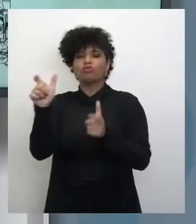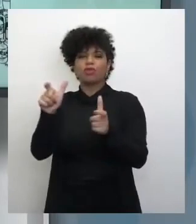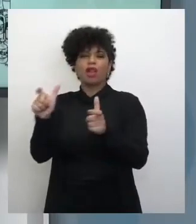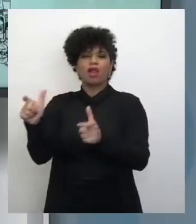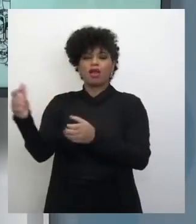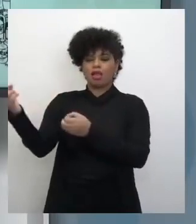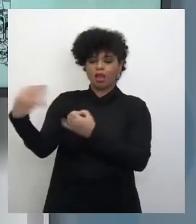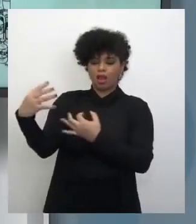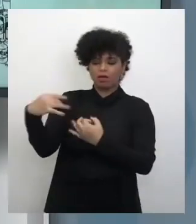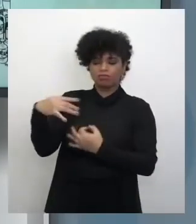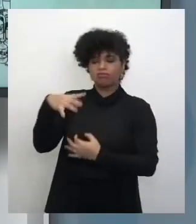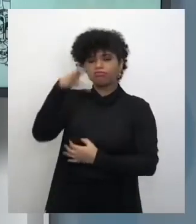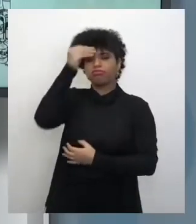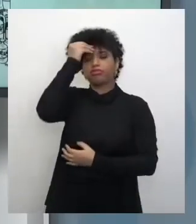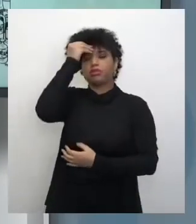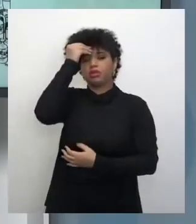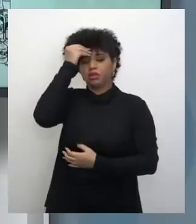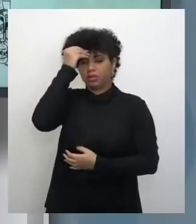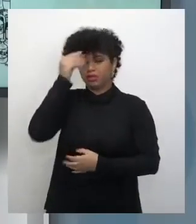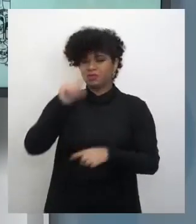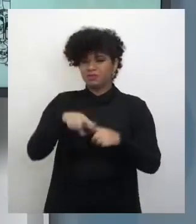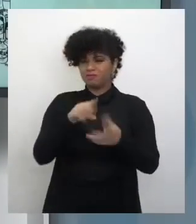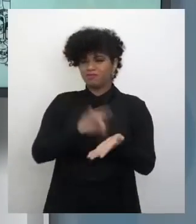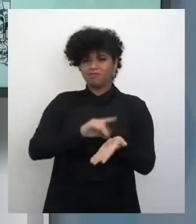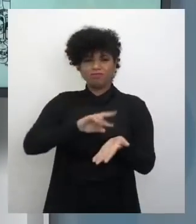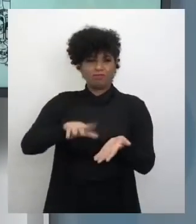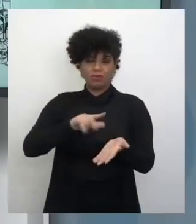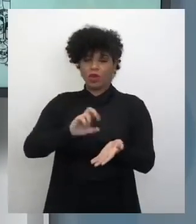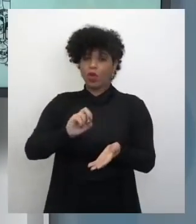às vezes não é real, ou pode ser